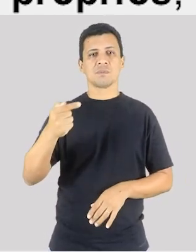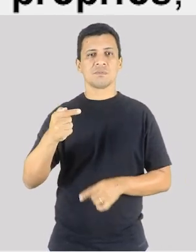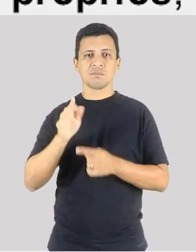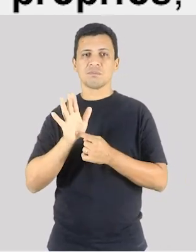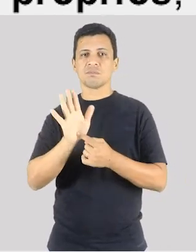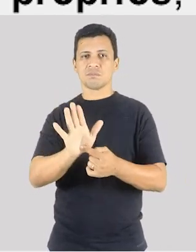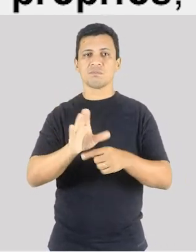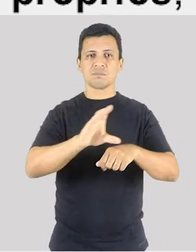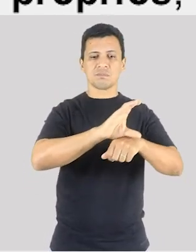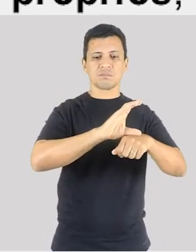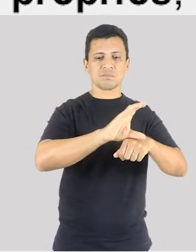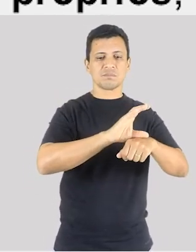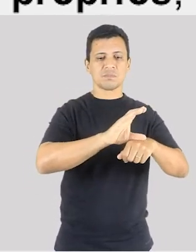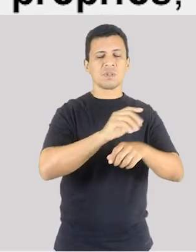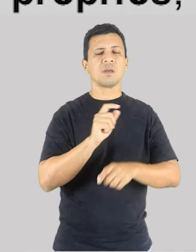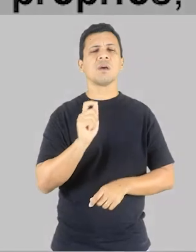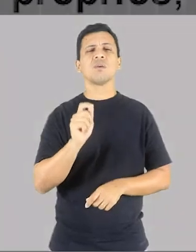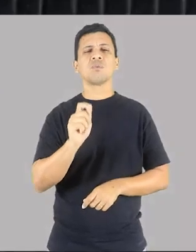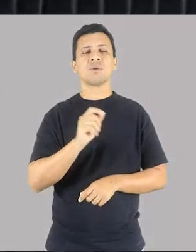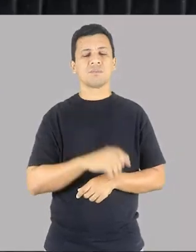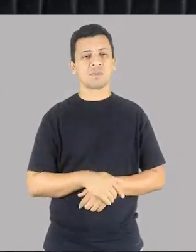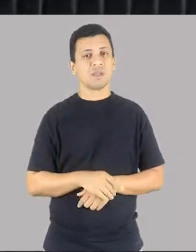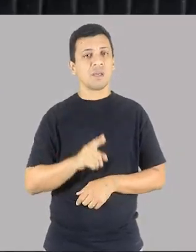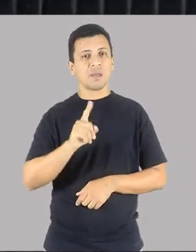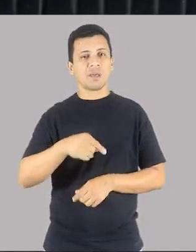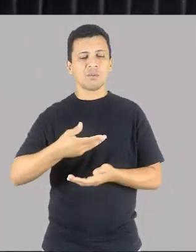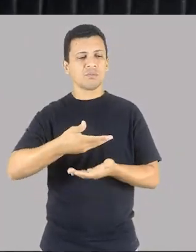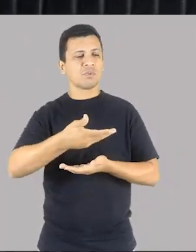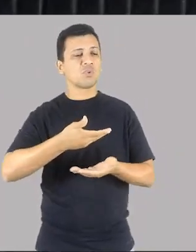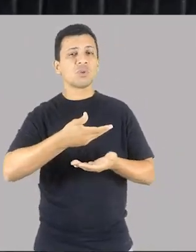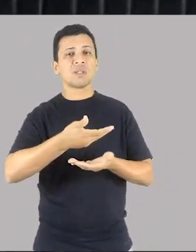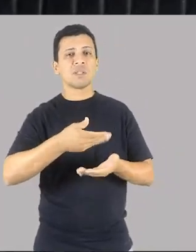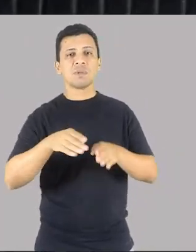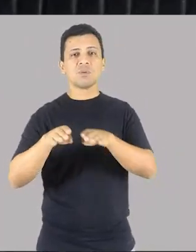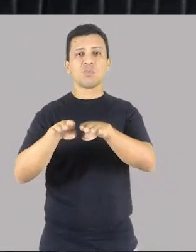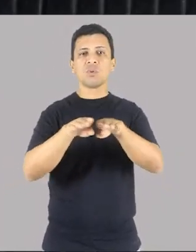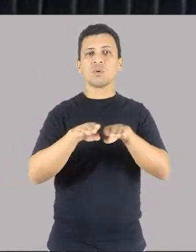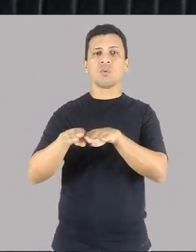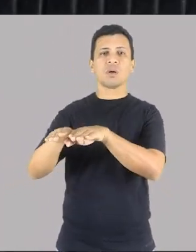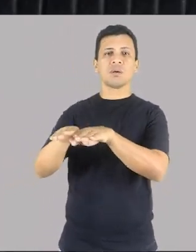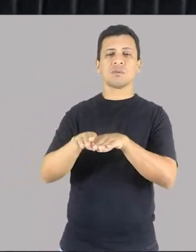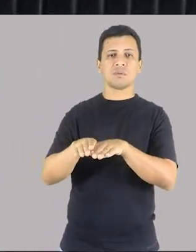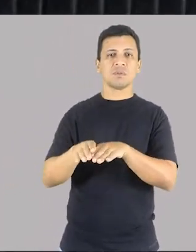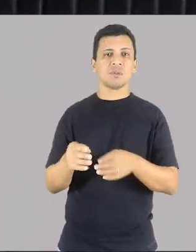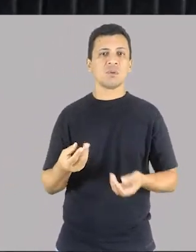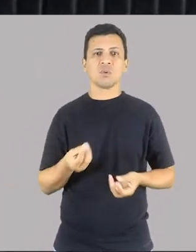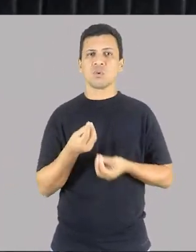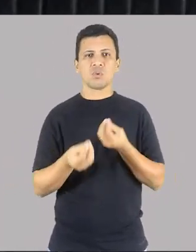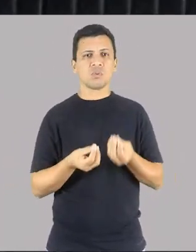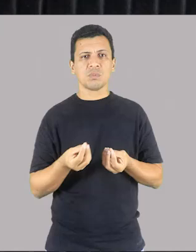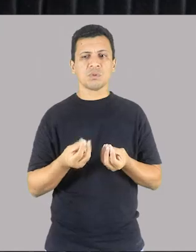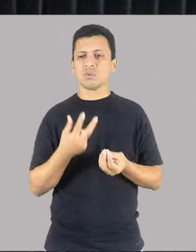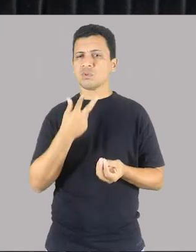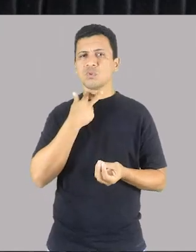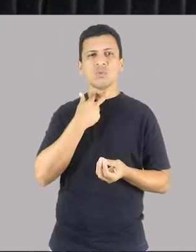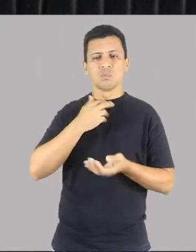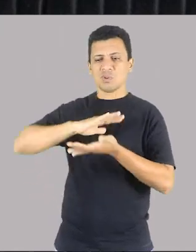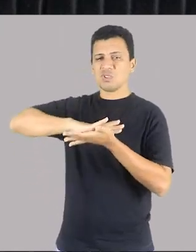nossa Constituição. Perfeito? Segundo princípio, o princípio da impessoalidade, também descrito no